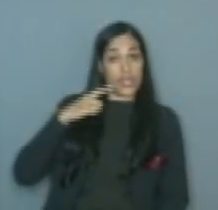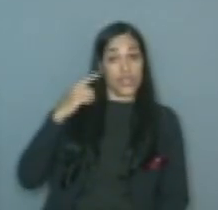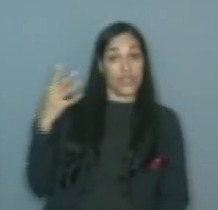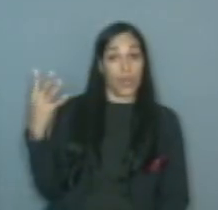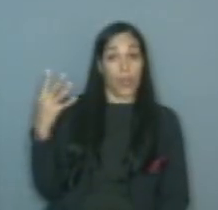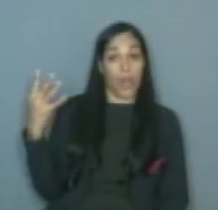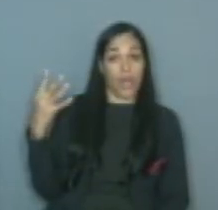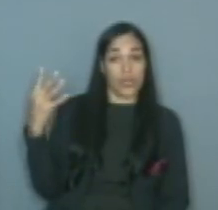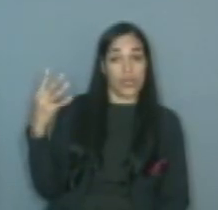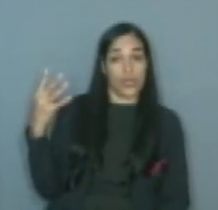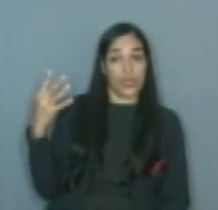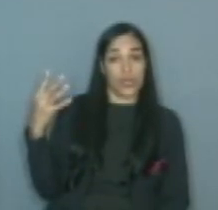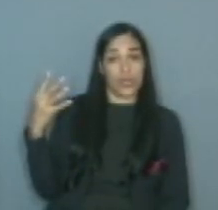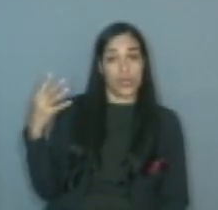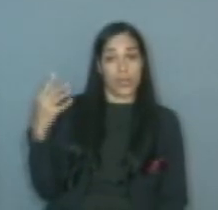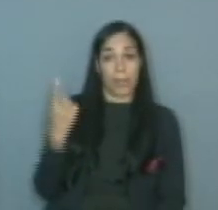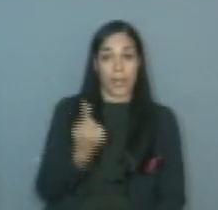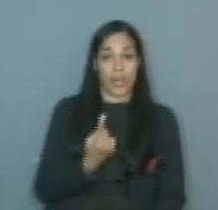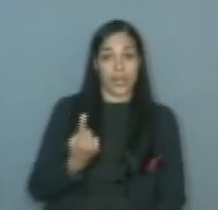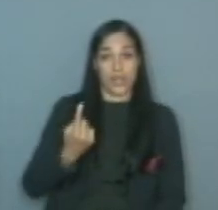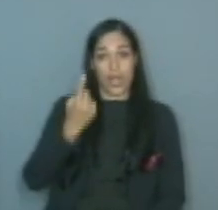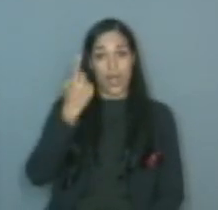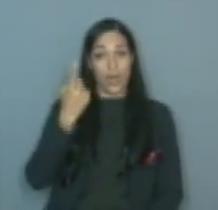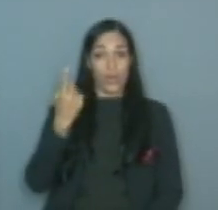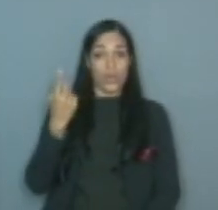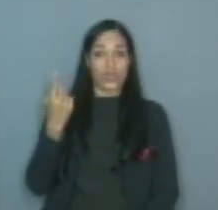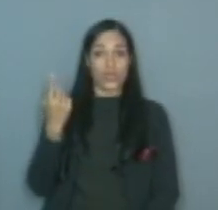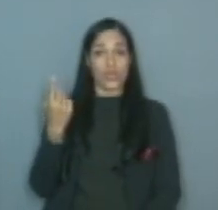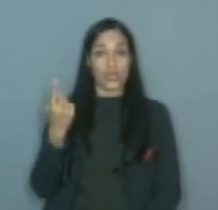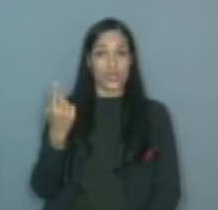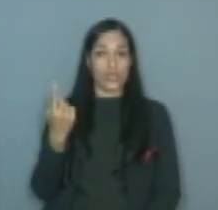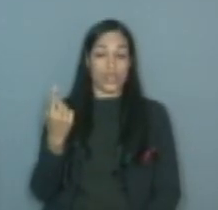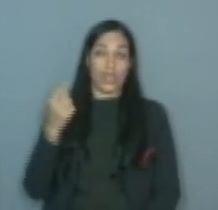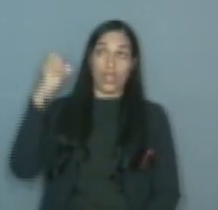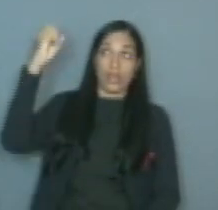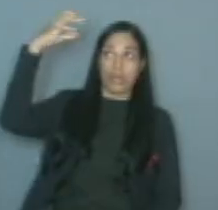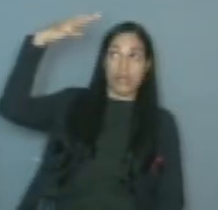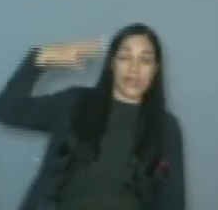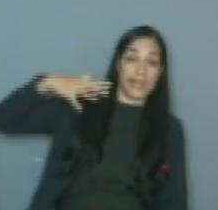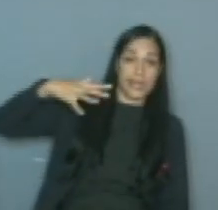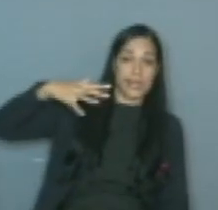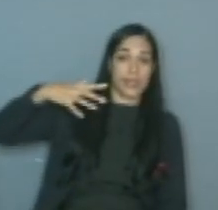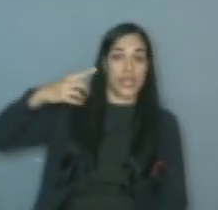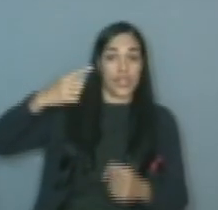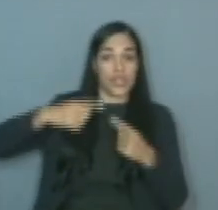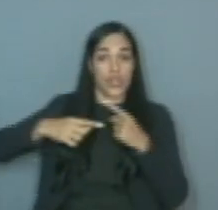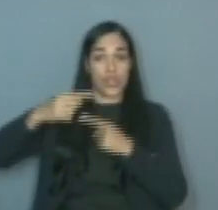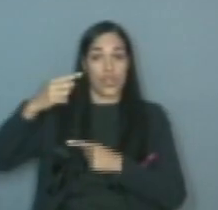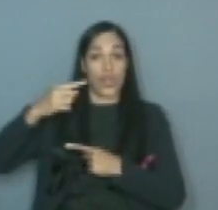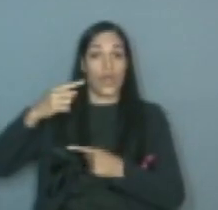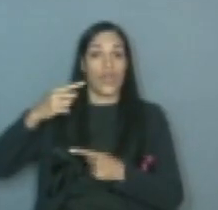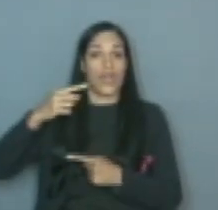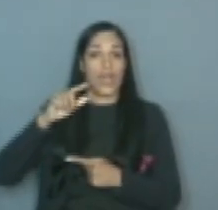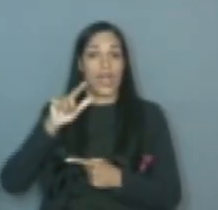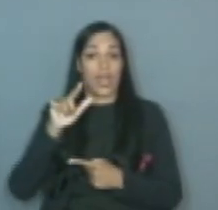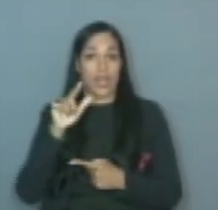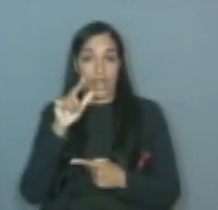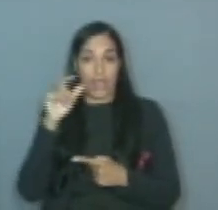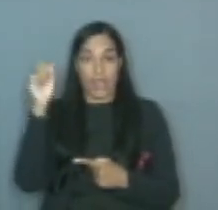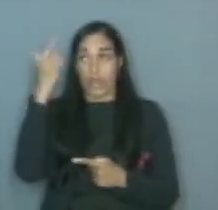LED. Eram mais altos, abriam mais a iluminação. Era só trocar aqueles LEDs por LEDs mais